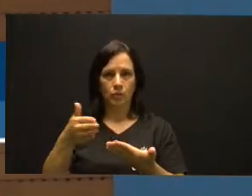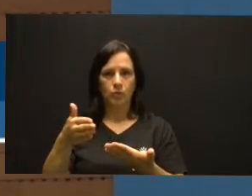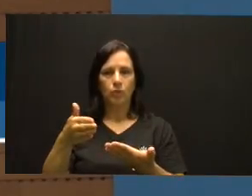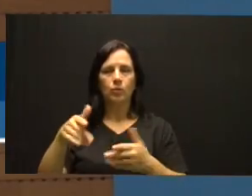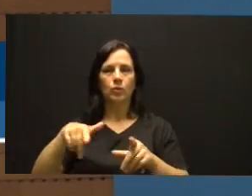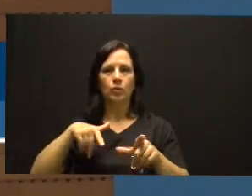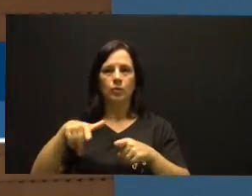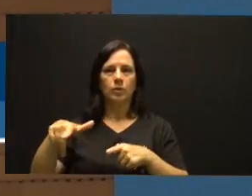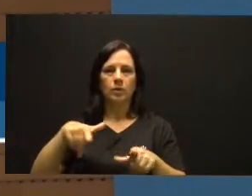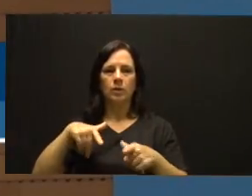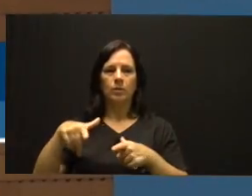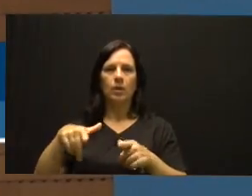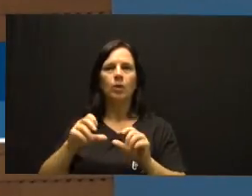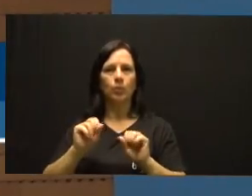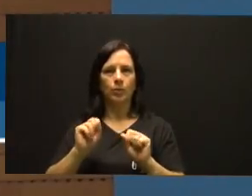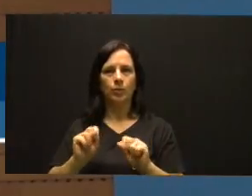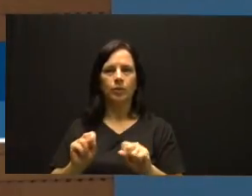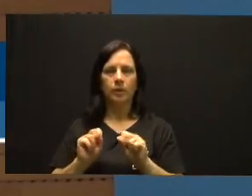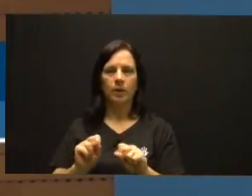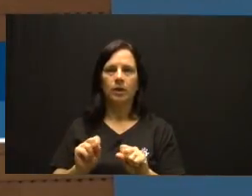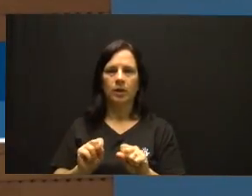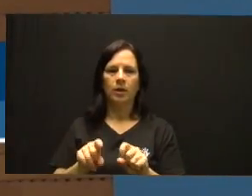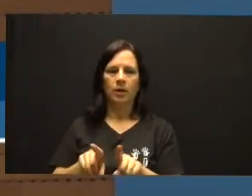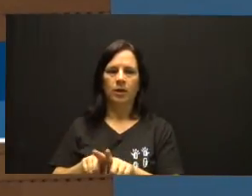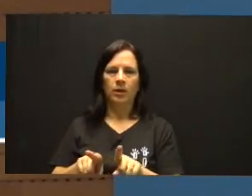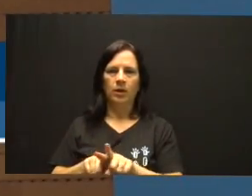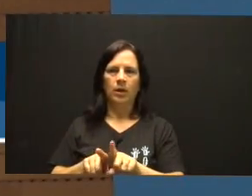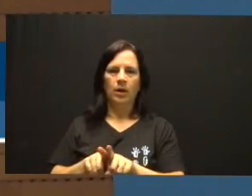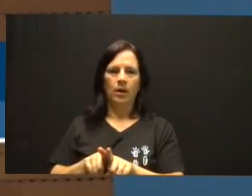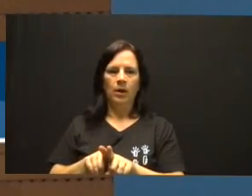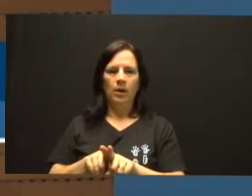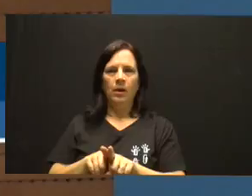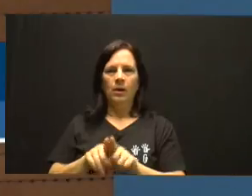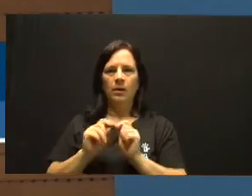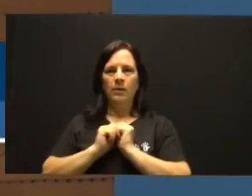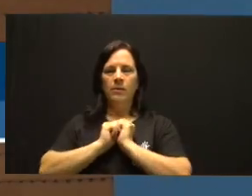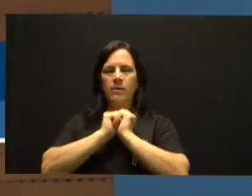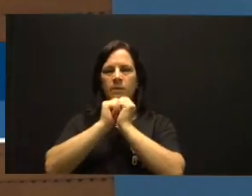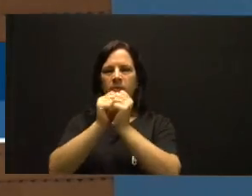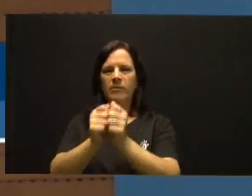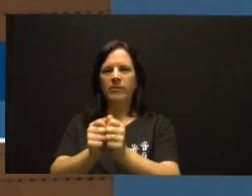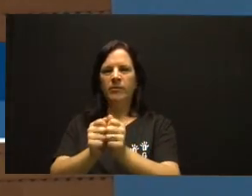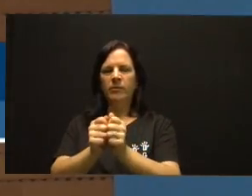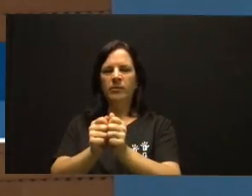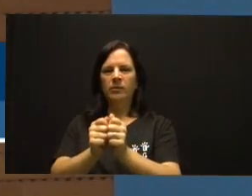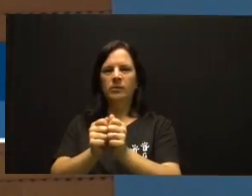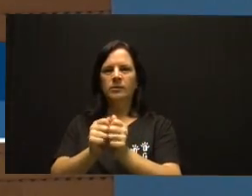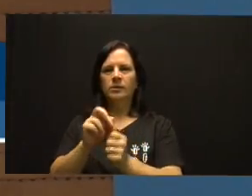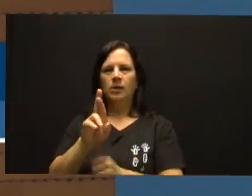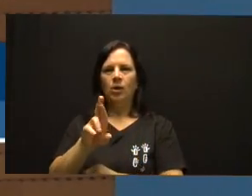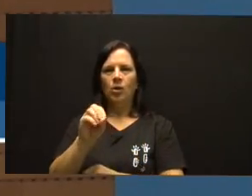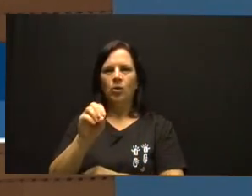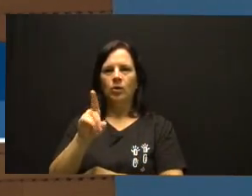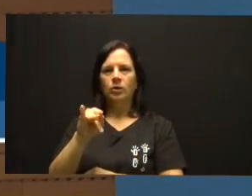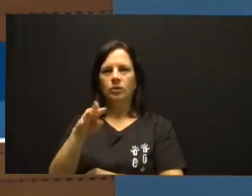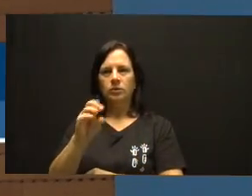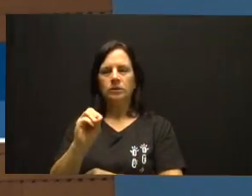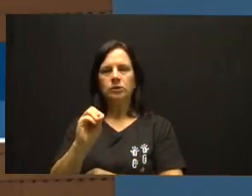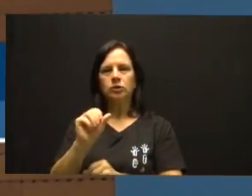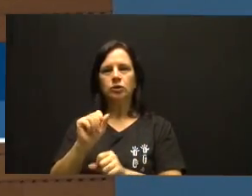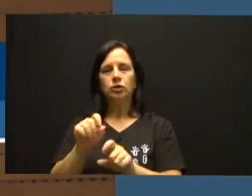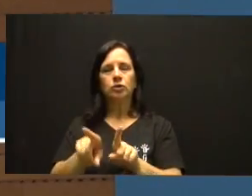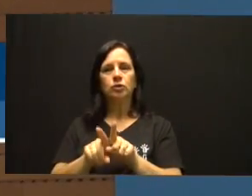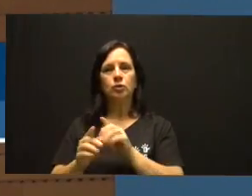Casa de Leis, que ele pudesse levantar essa bandeira, nós juntos, vereador Fábio Roxinho, estaremos indo e